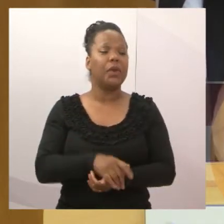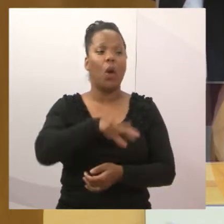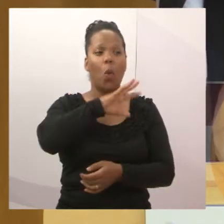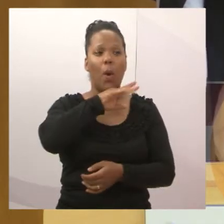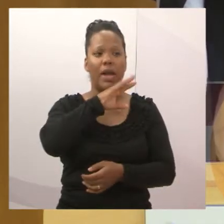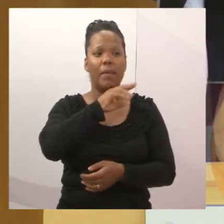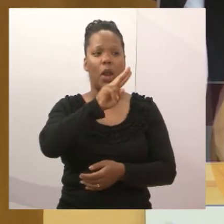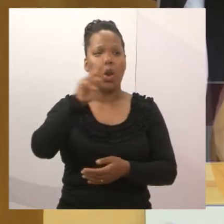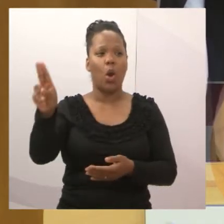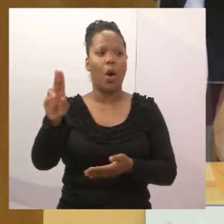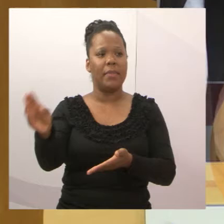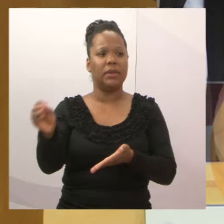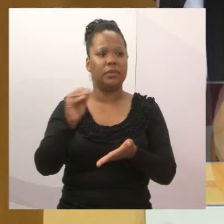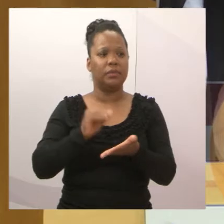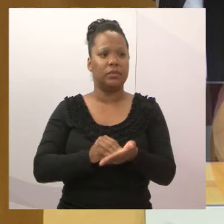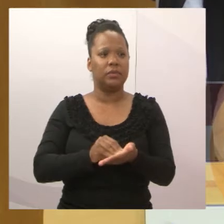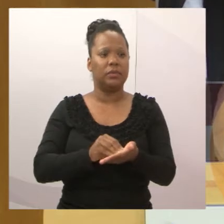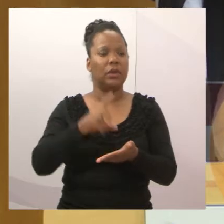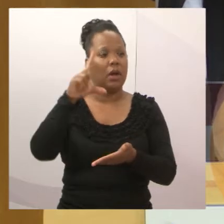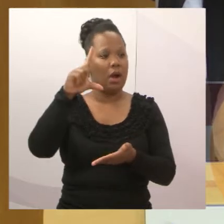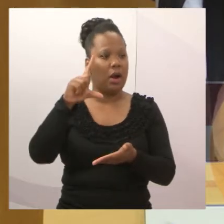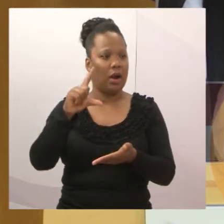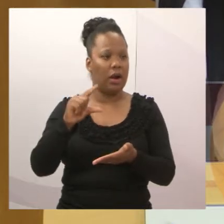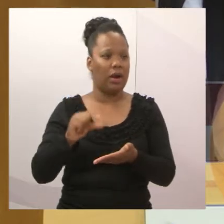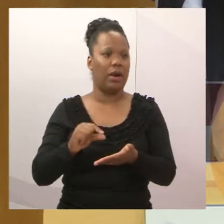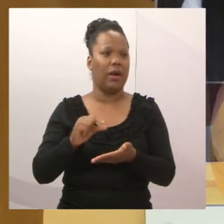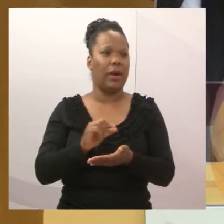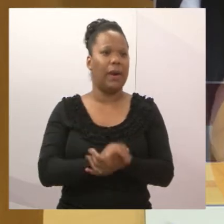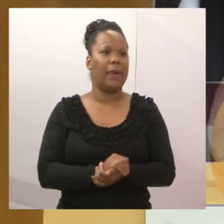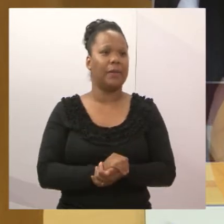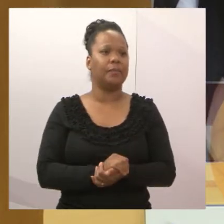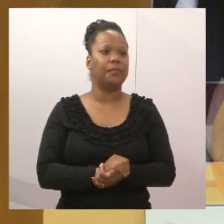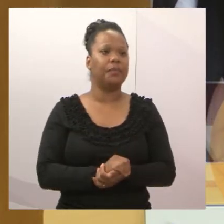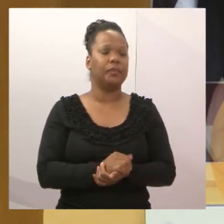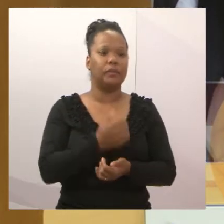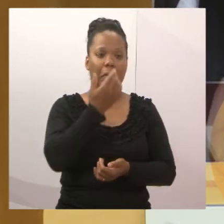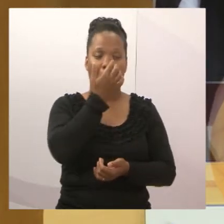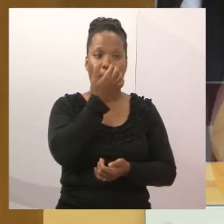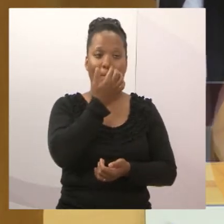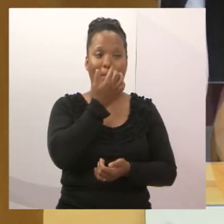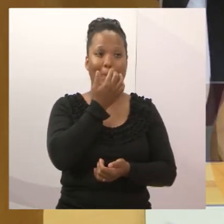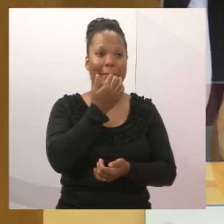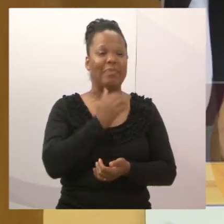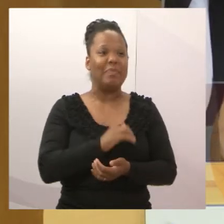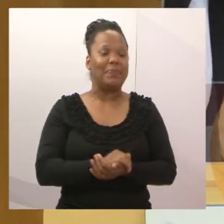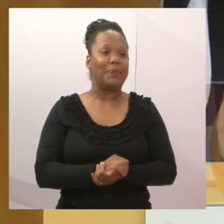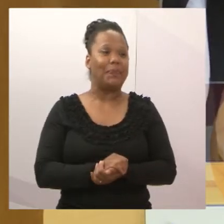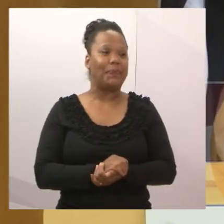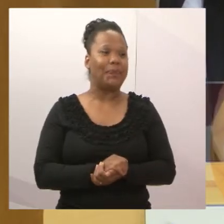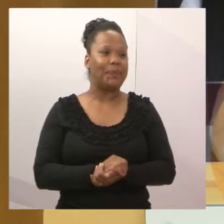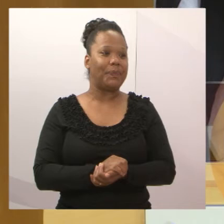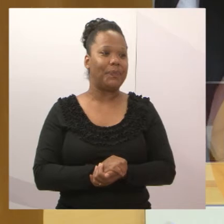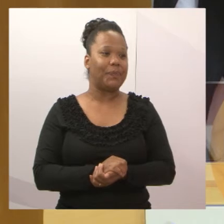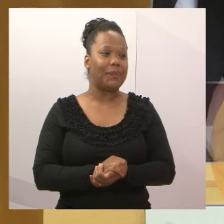animais cadastrados terá sua meta reduzida, vai reduzir o número de cadastros. Mas, porém, né,